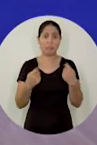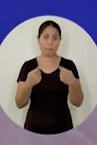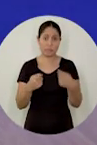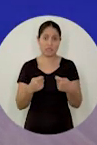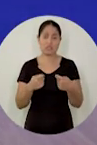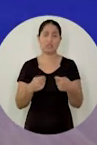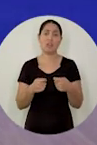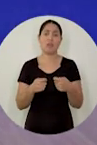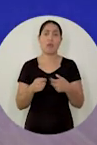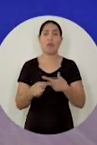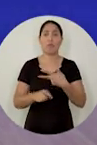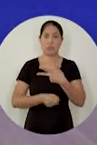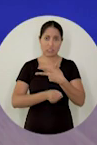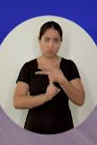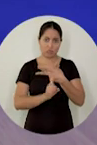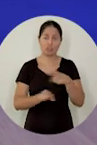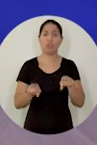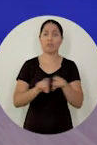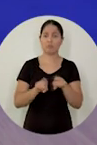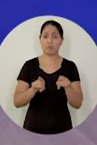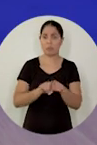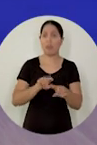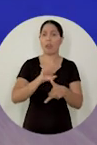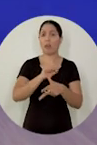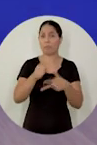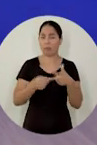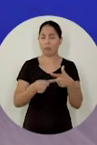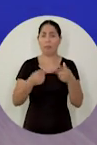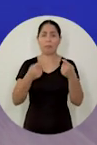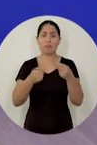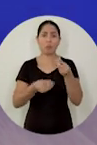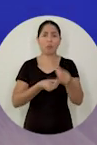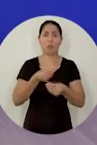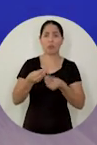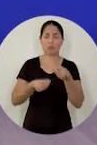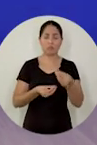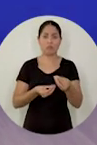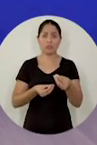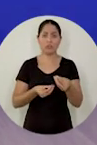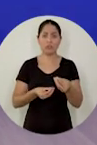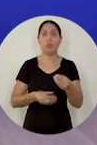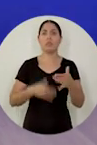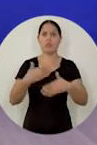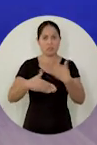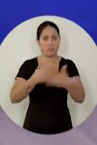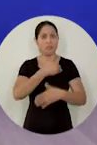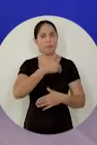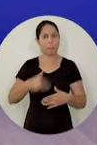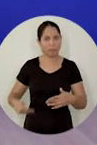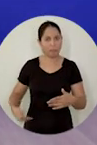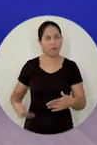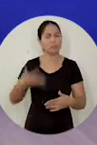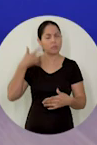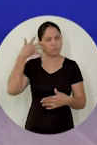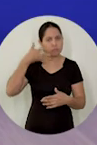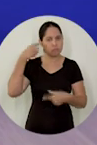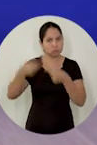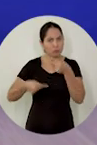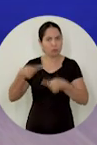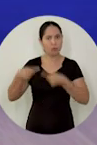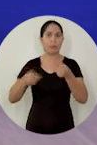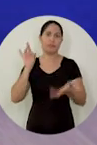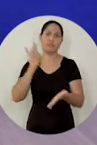Estado, o Poder Executivo, consiga agir de forma eficiente no desenvolvimento de políticas públicas garantidas na